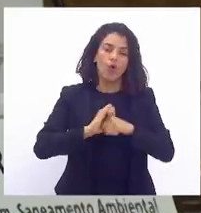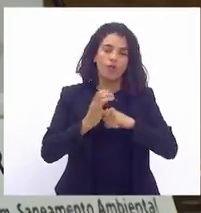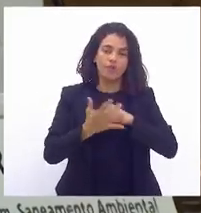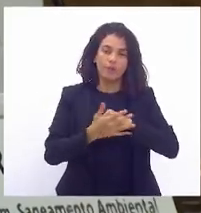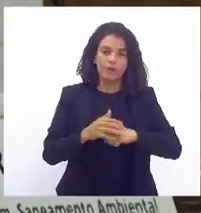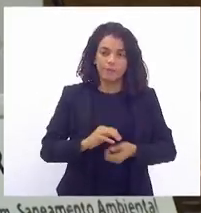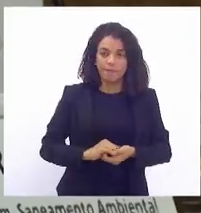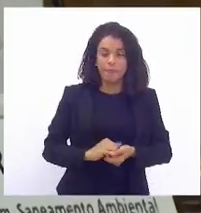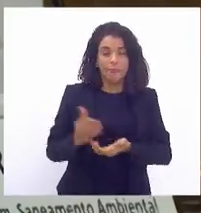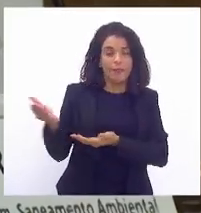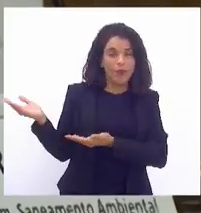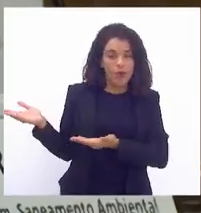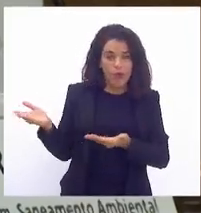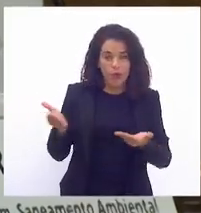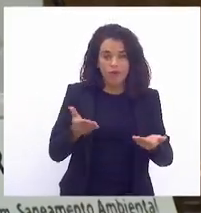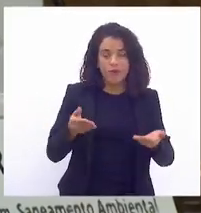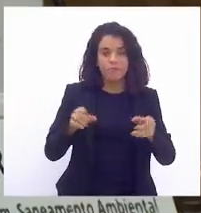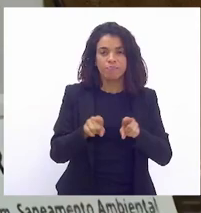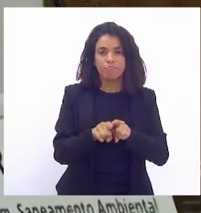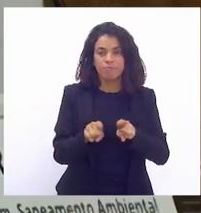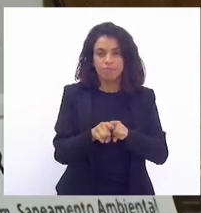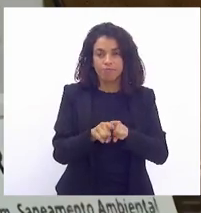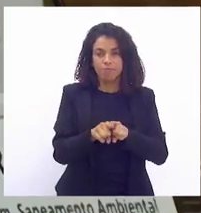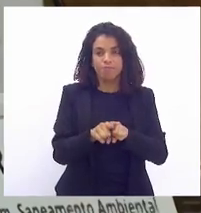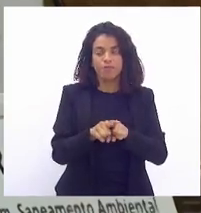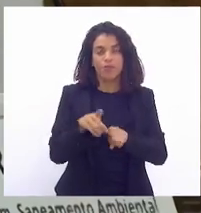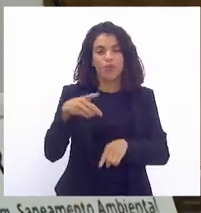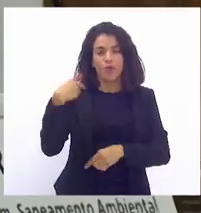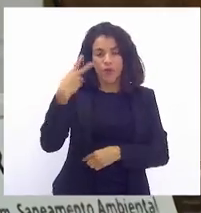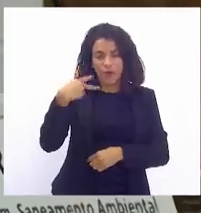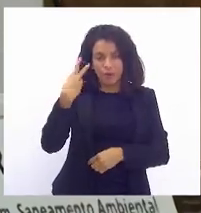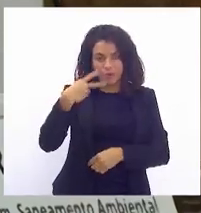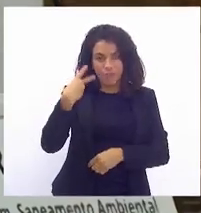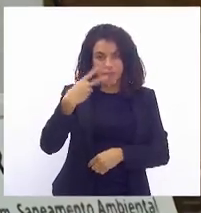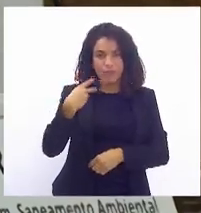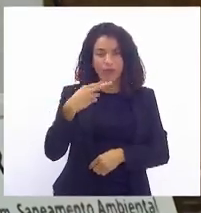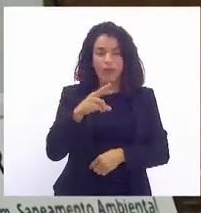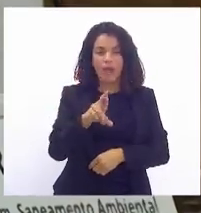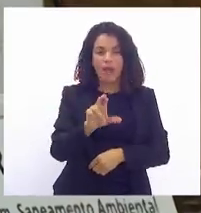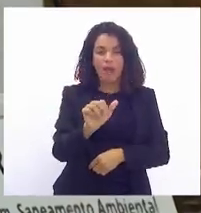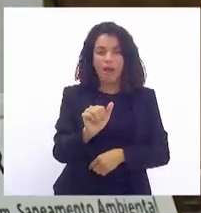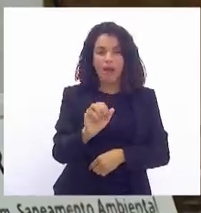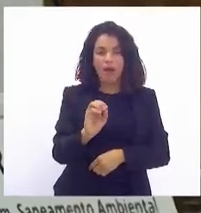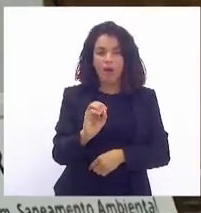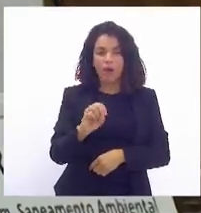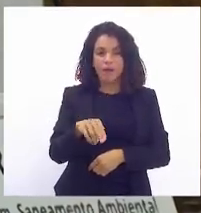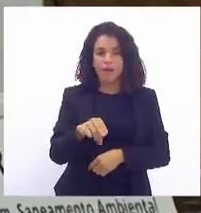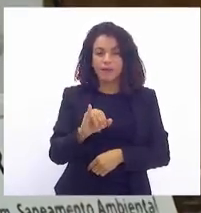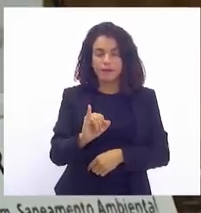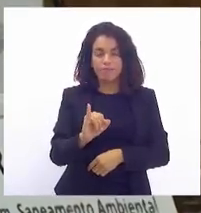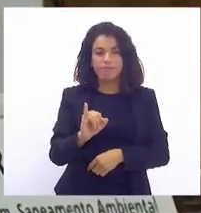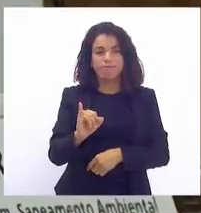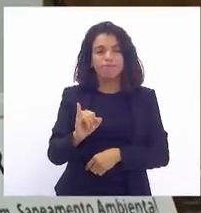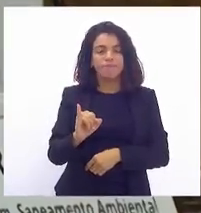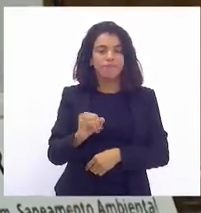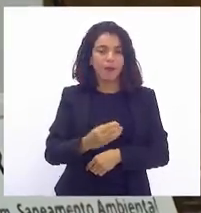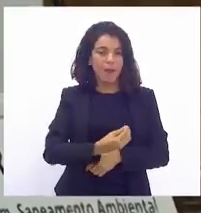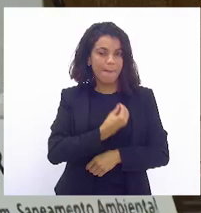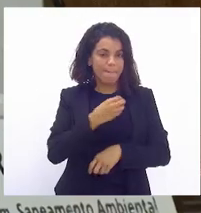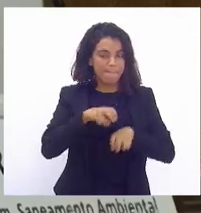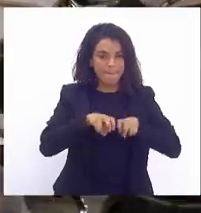Convido também o vereador Raoni para poder fazer parte da